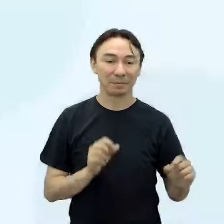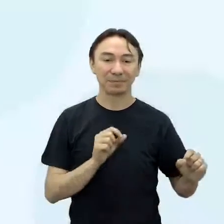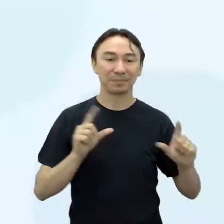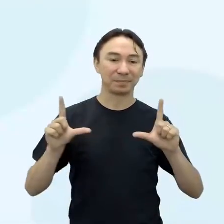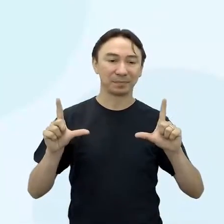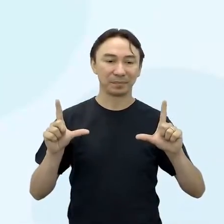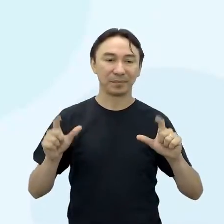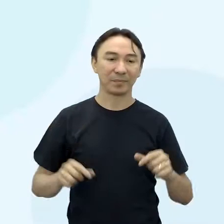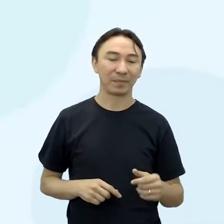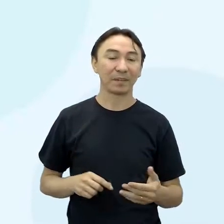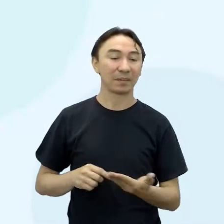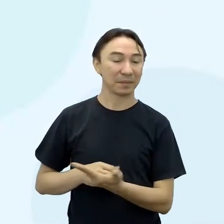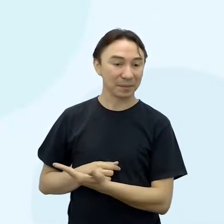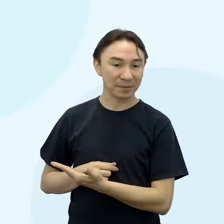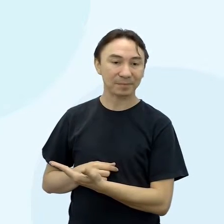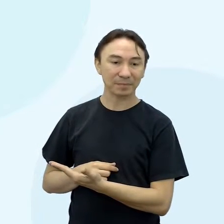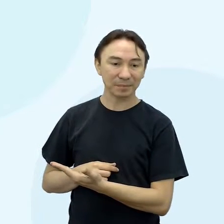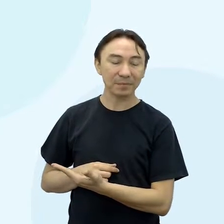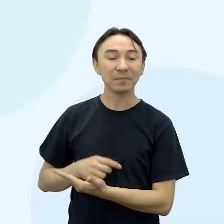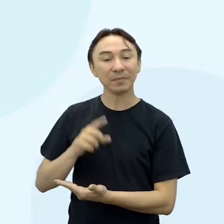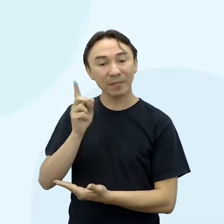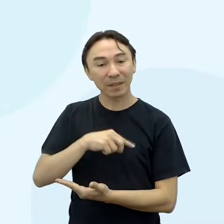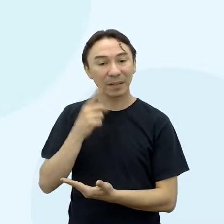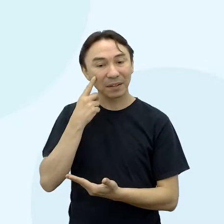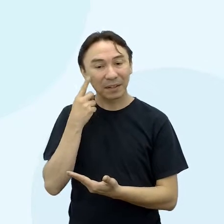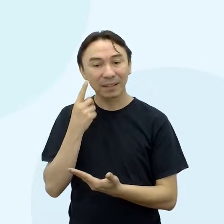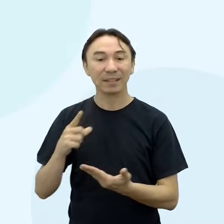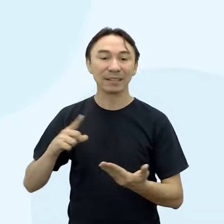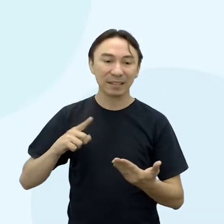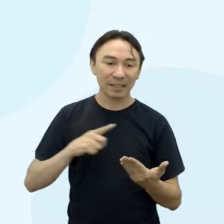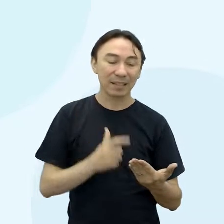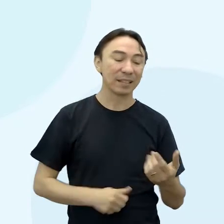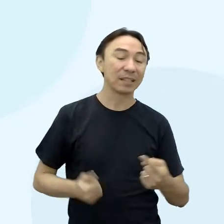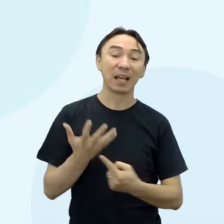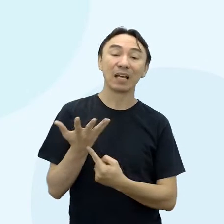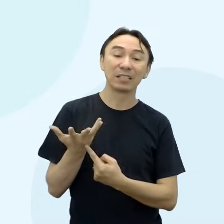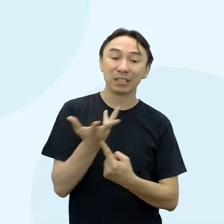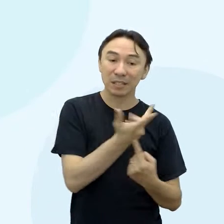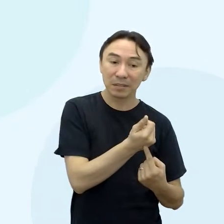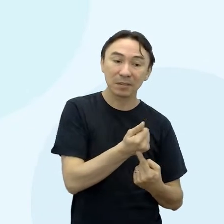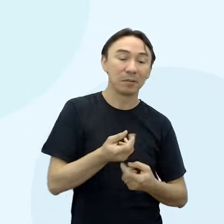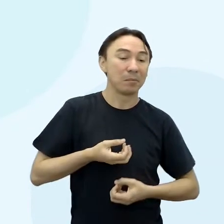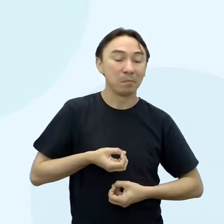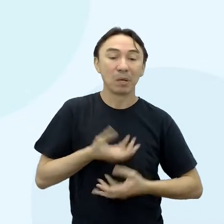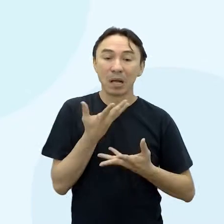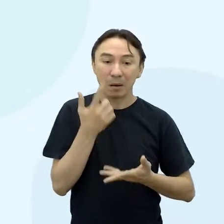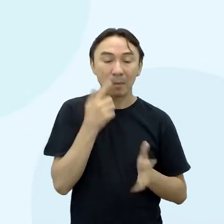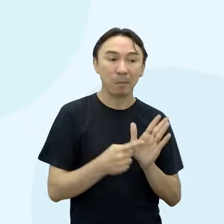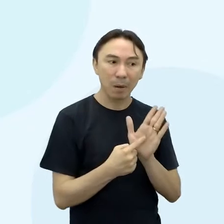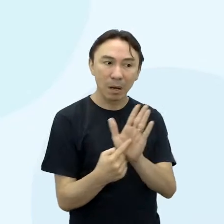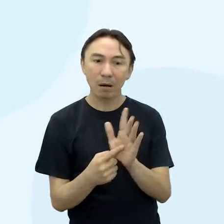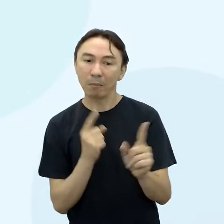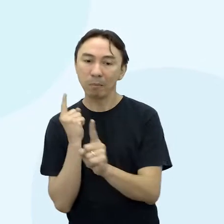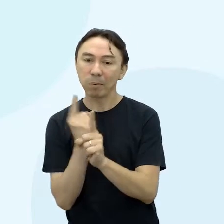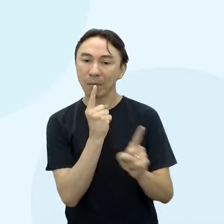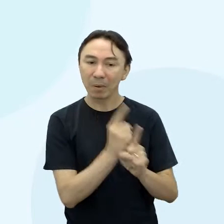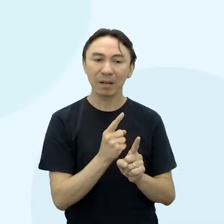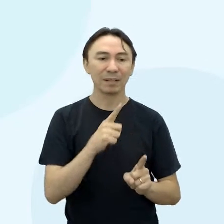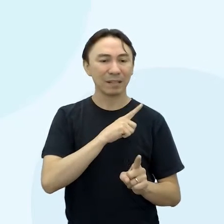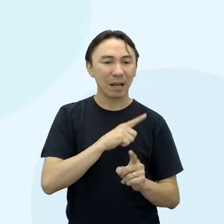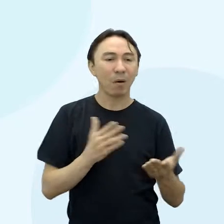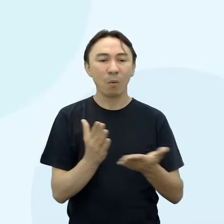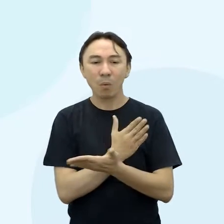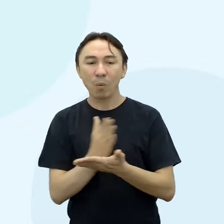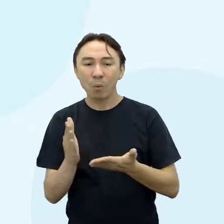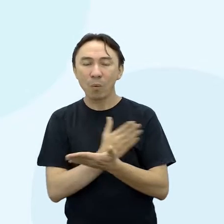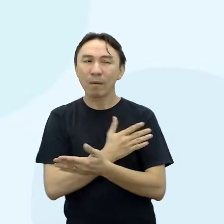Então, reconhecer, valorizar, fruir e produzir manifestações artísticas, em geral, com base em critérios estéticos e no exercício